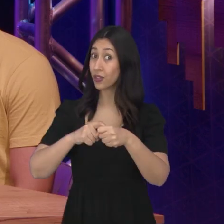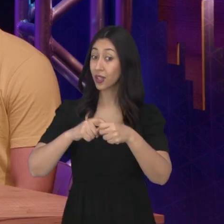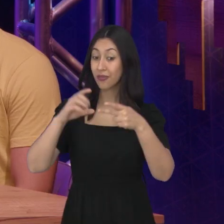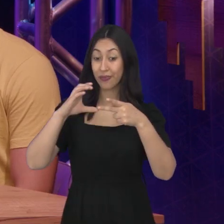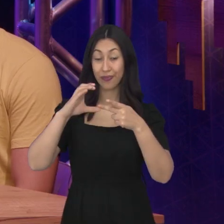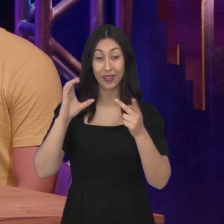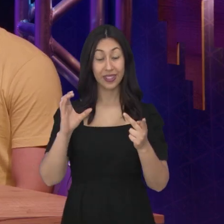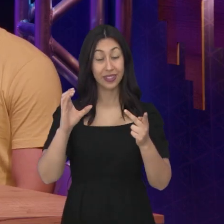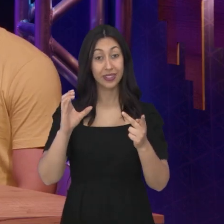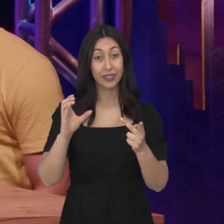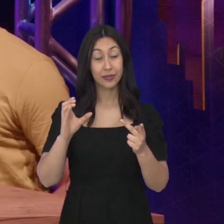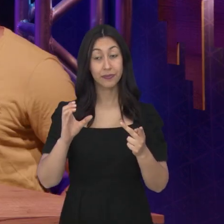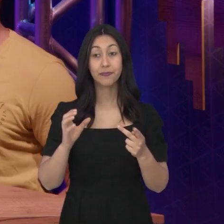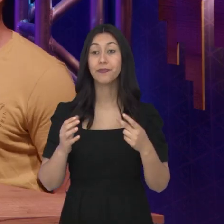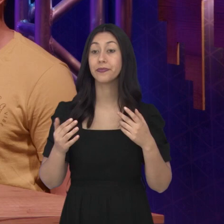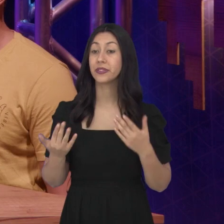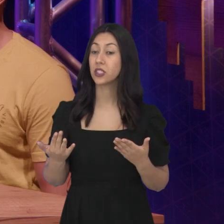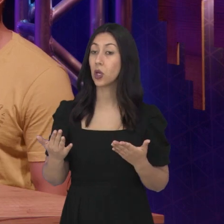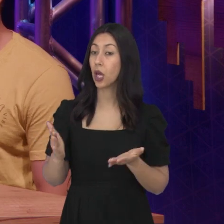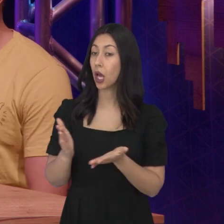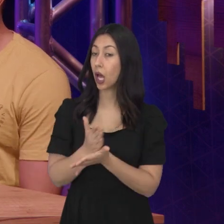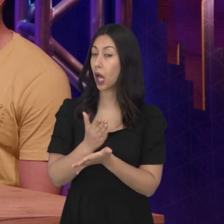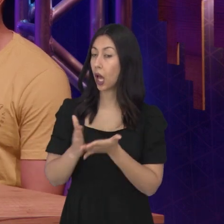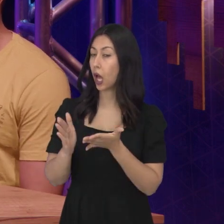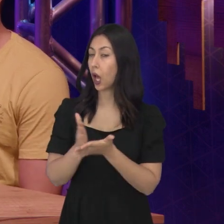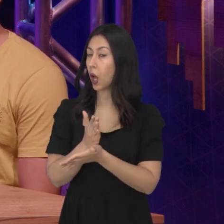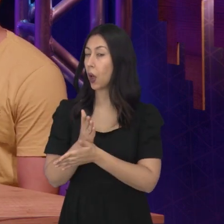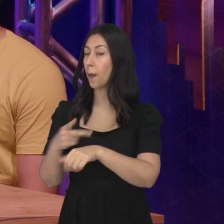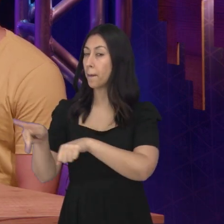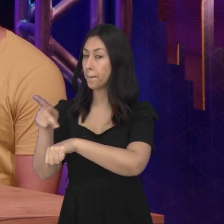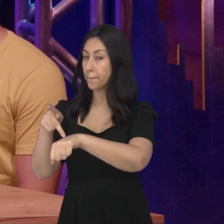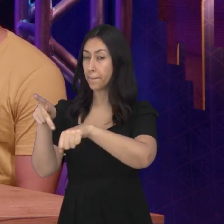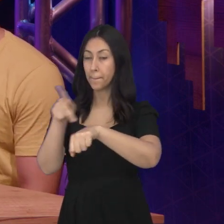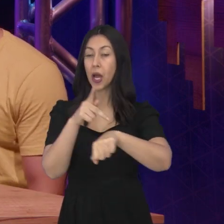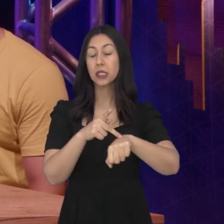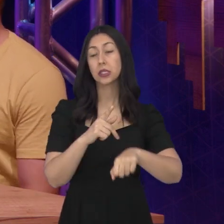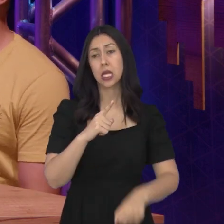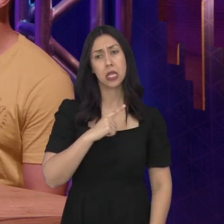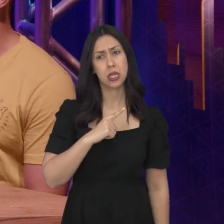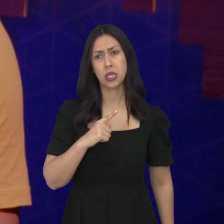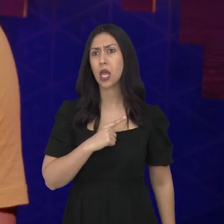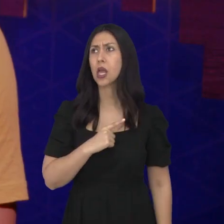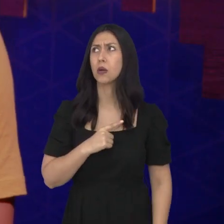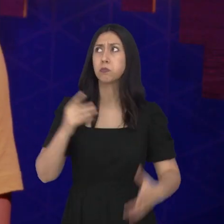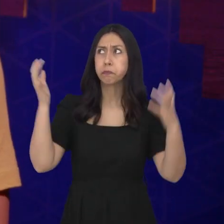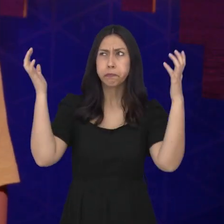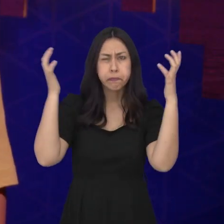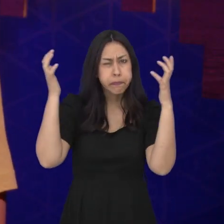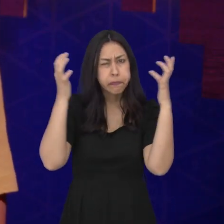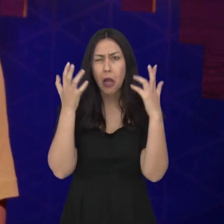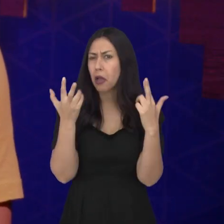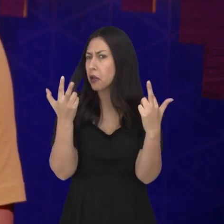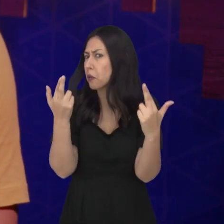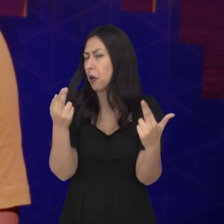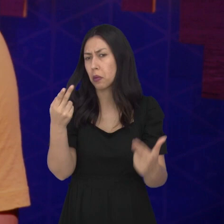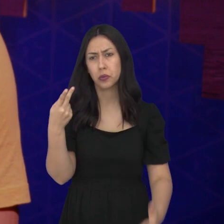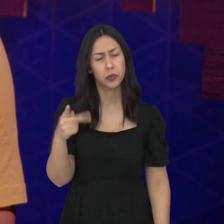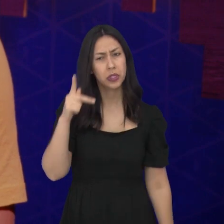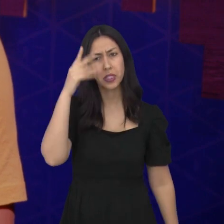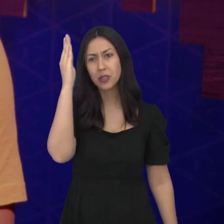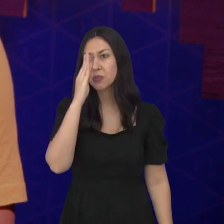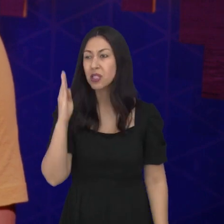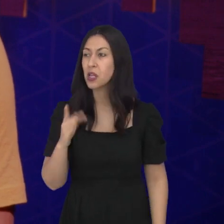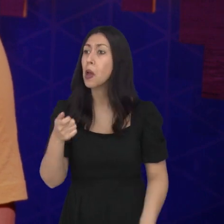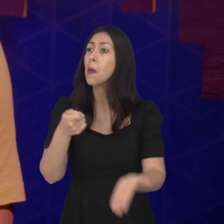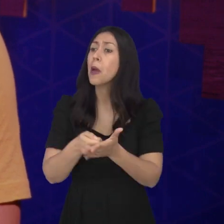Estamos de volta com o Pode Ser. E Vicky, alguns países, eles têm, lógico, a mesma pressão em cima da galera